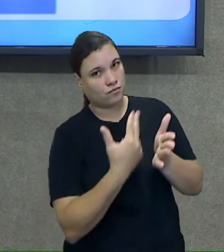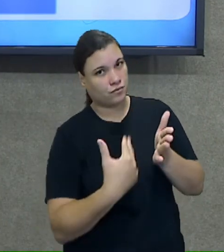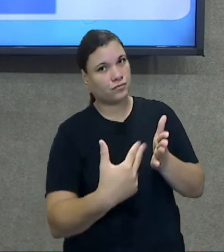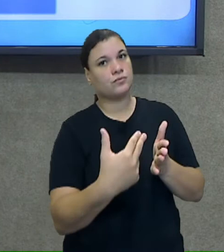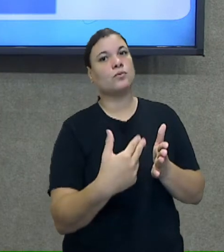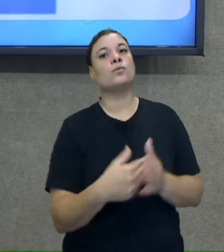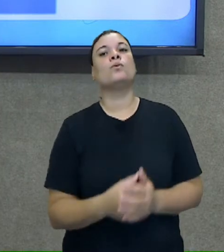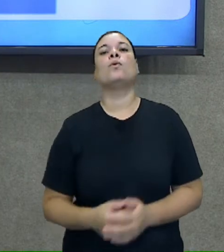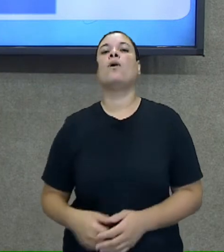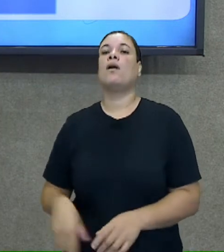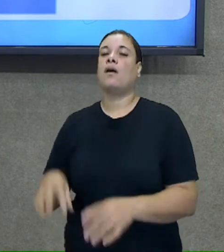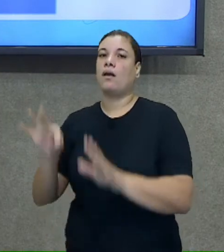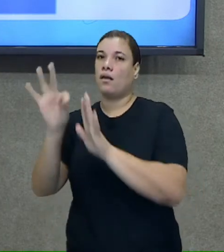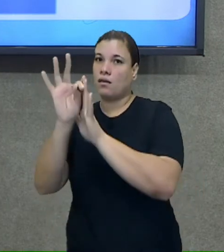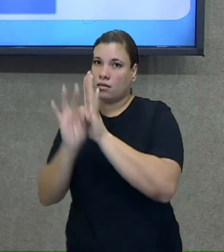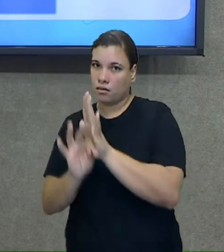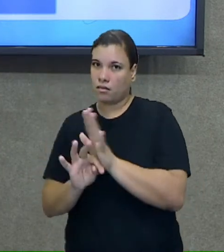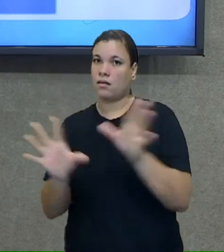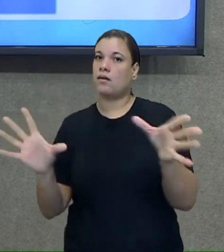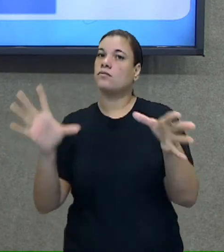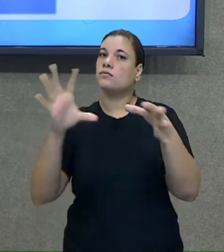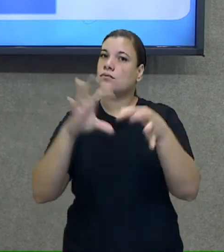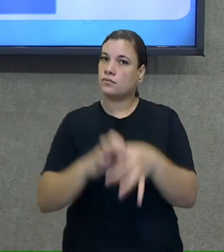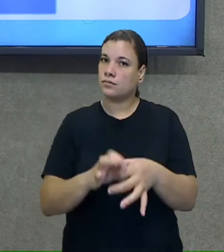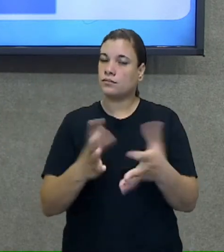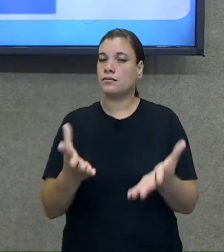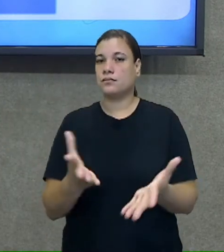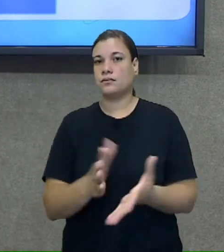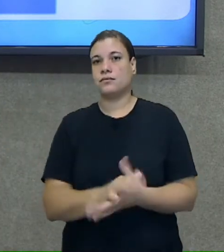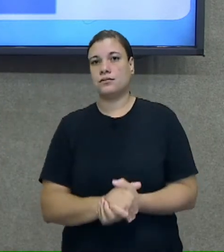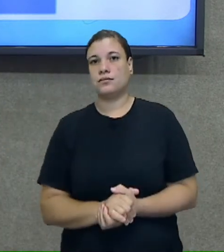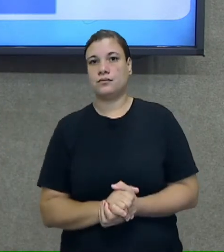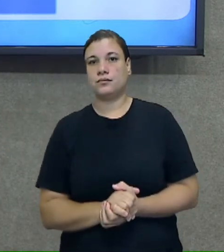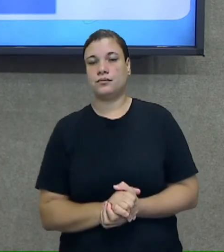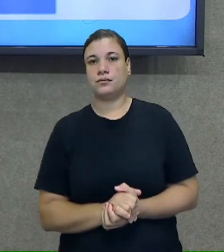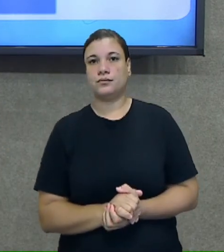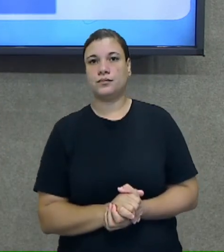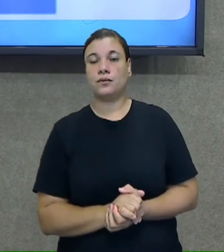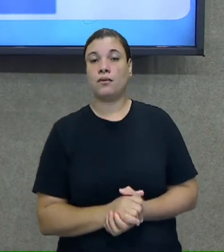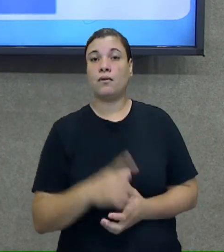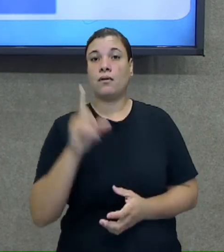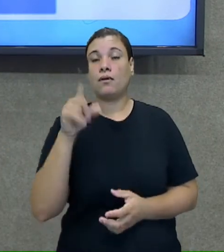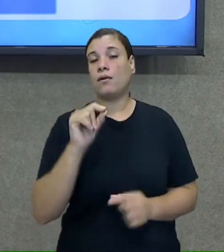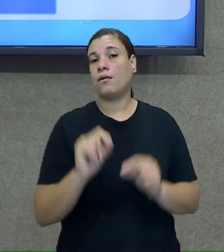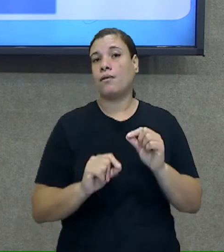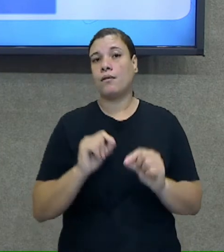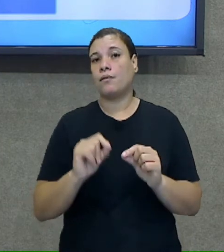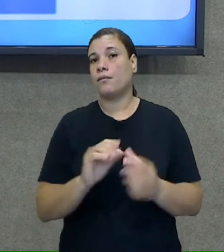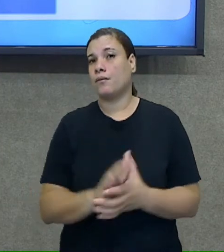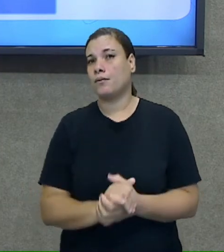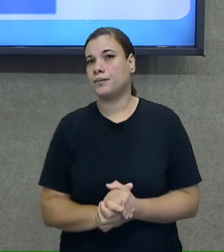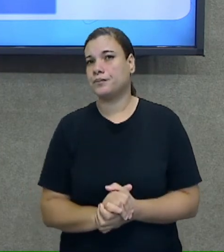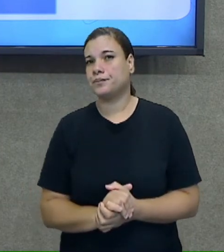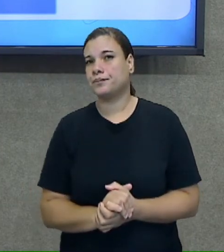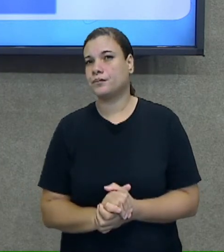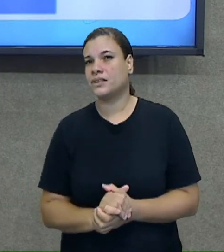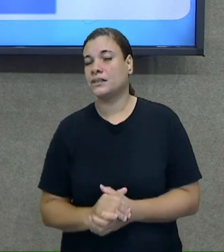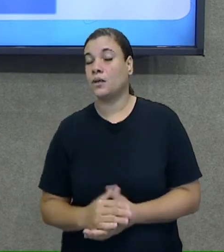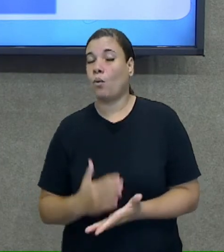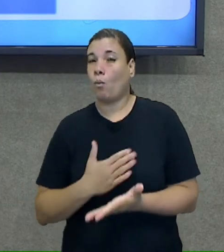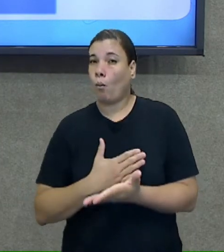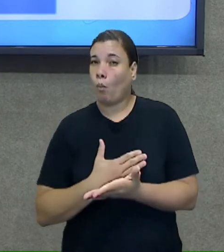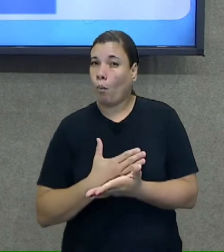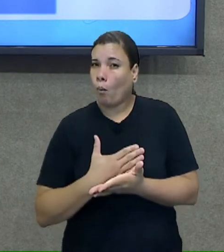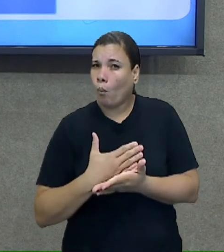relacionados. No entanto, os infográficos, como são conhecidos na atualidade, só começaram a